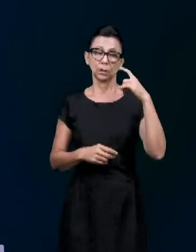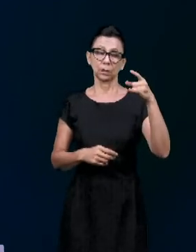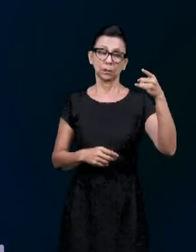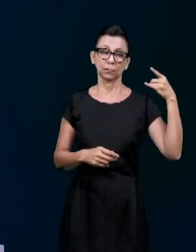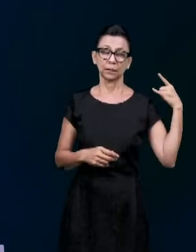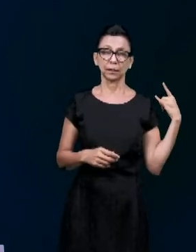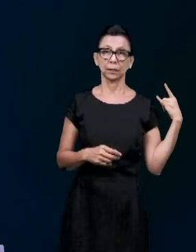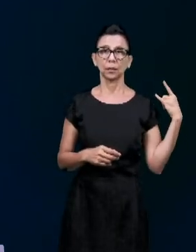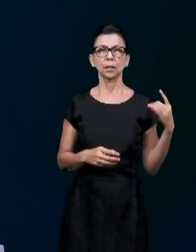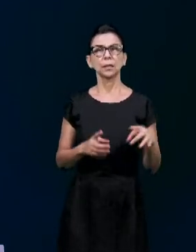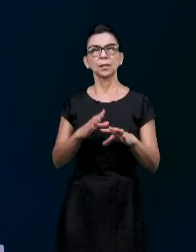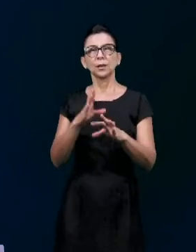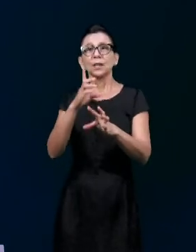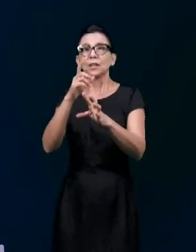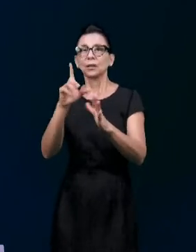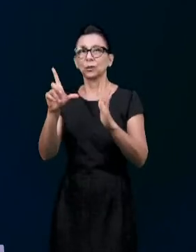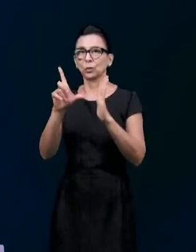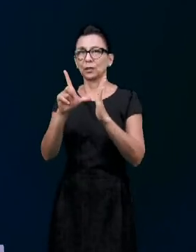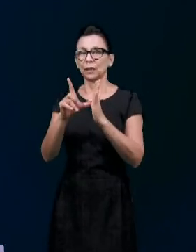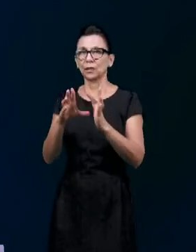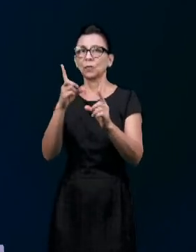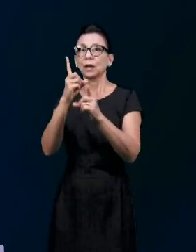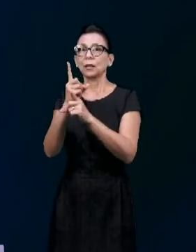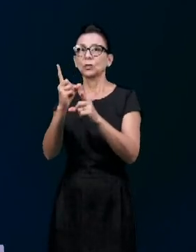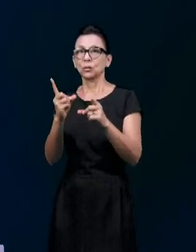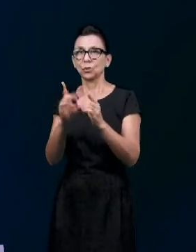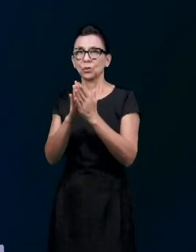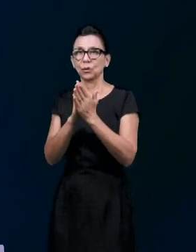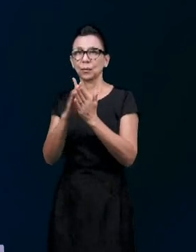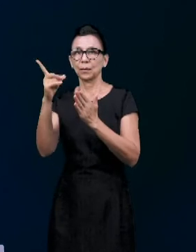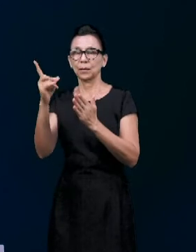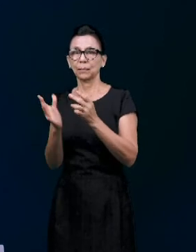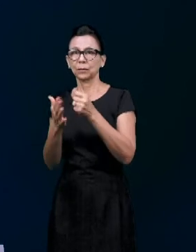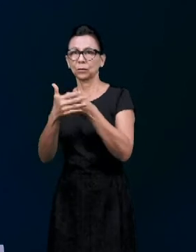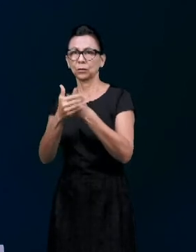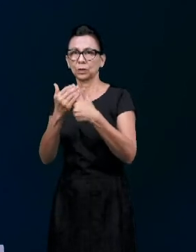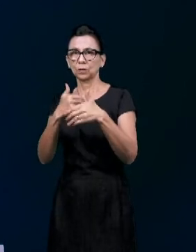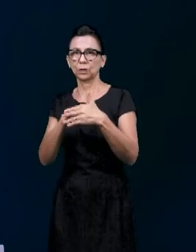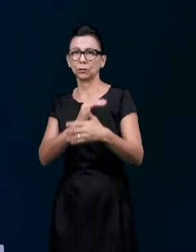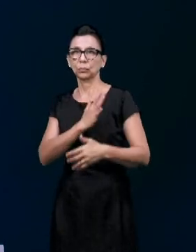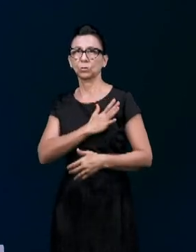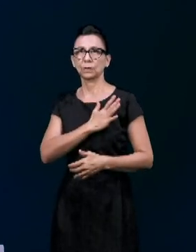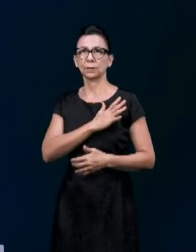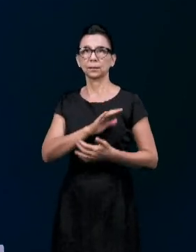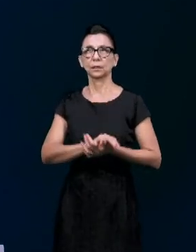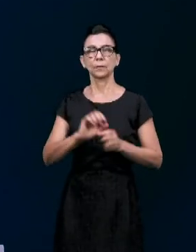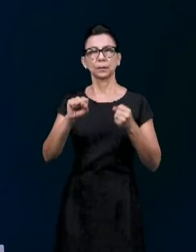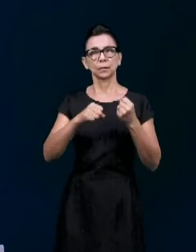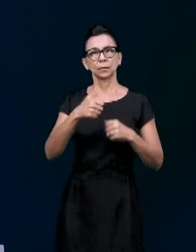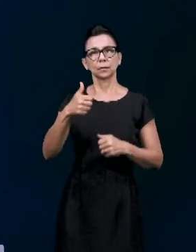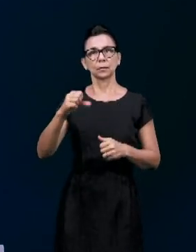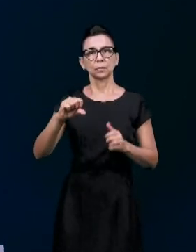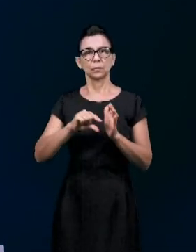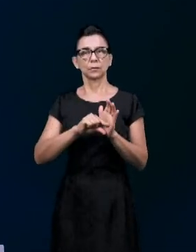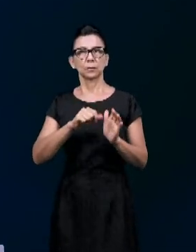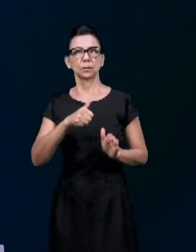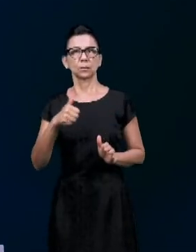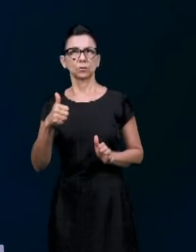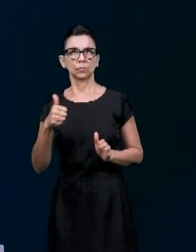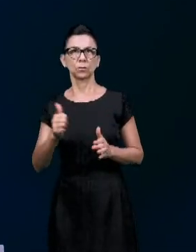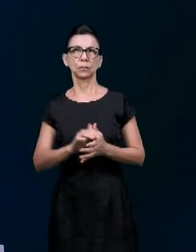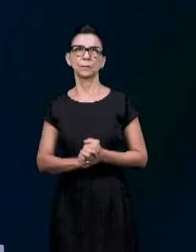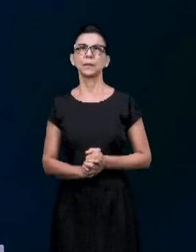seu coração. A gente pode ver aqui em Salmo 119, versículo 11, diz assim, guardei no coração a tua palavra para